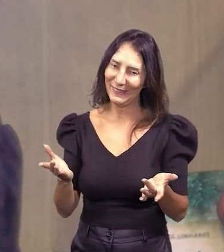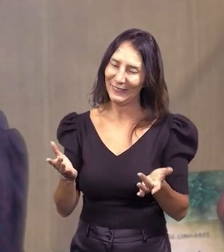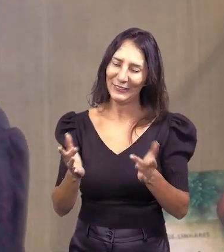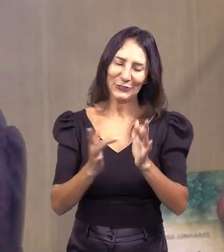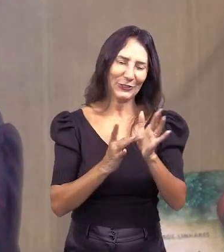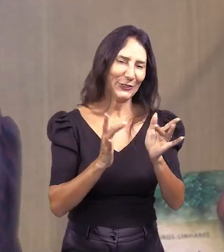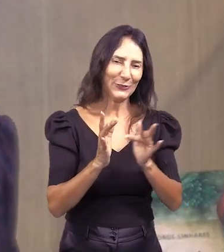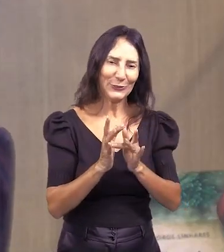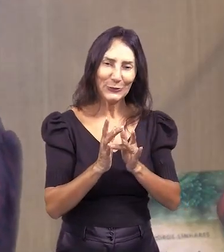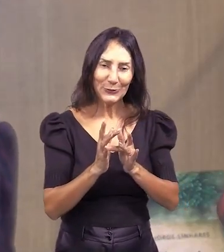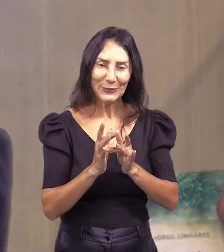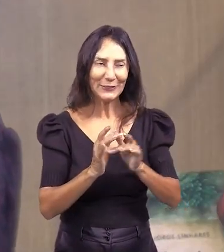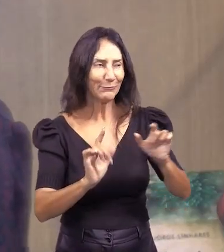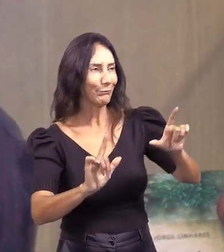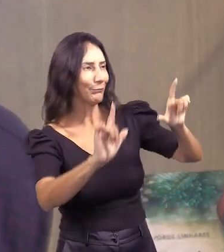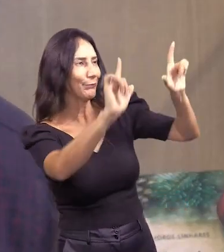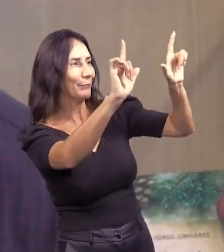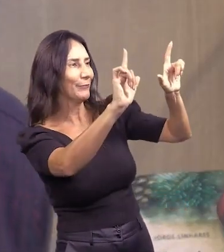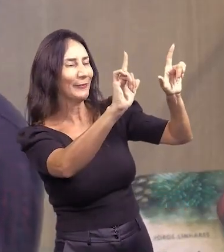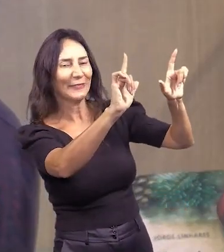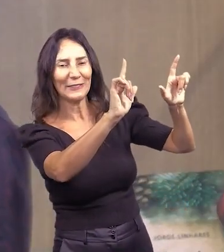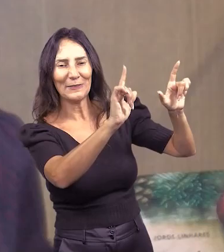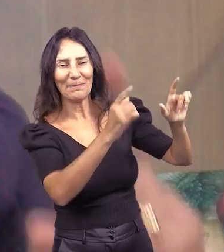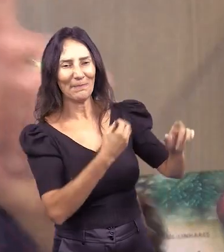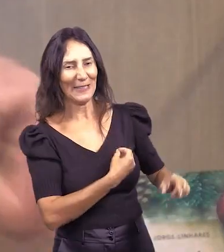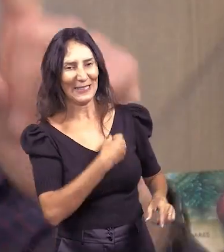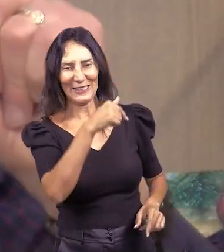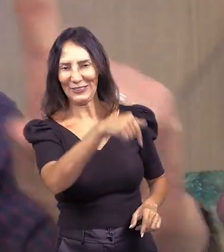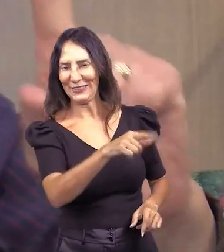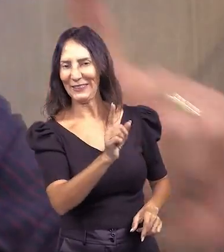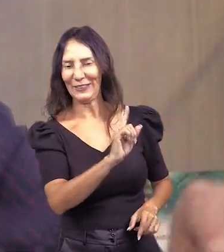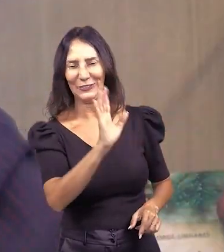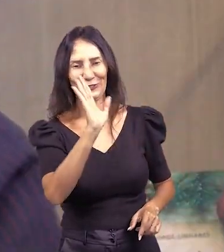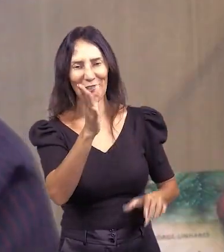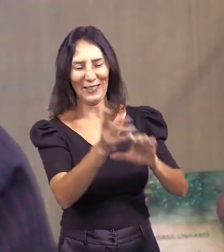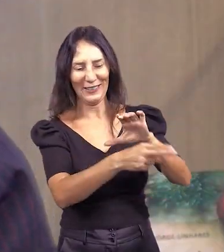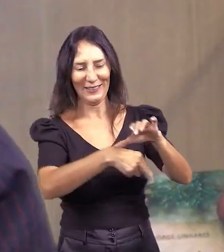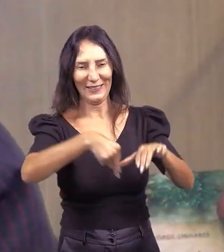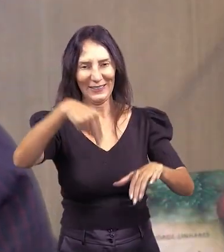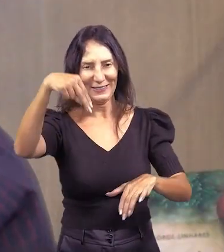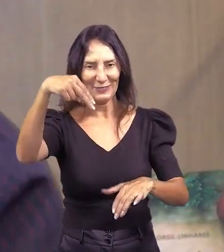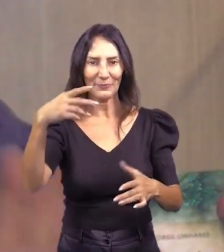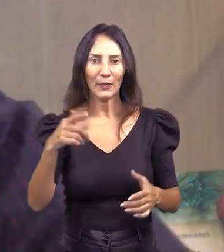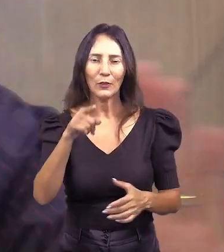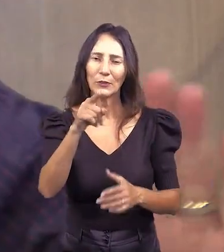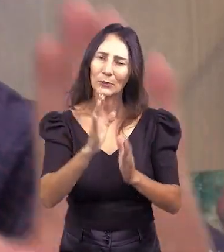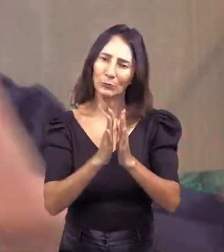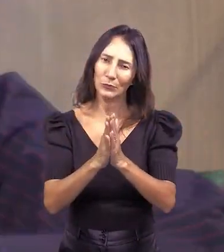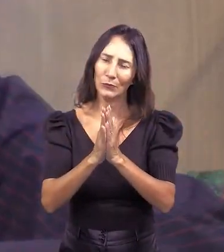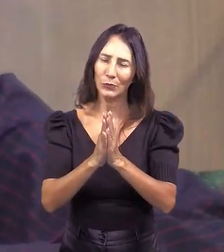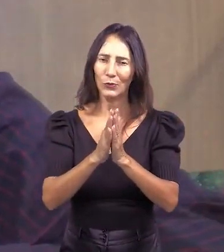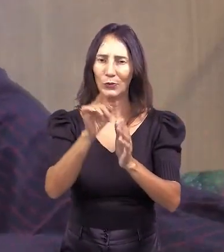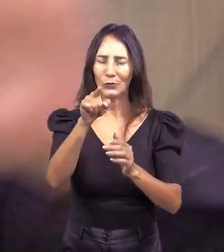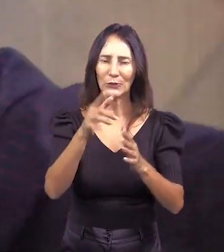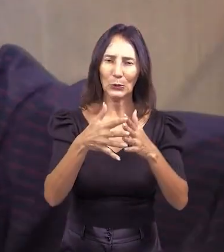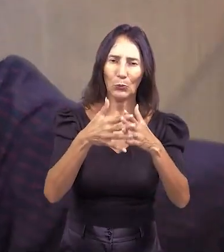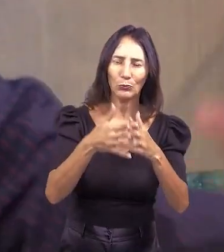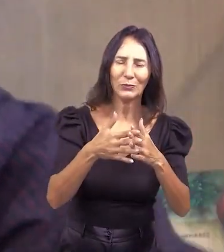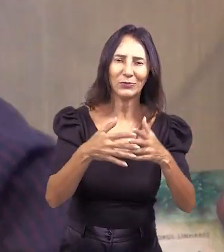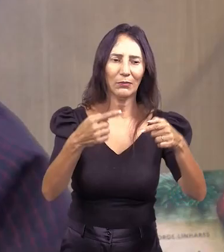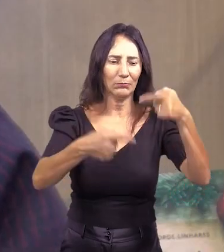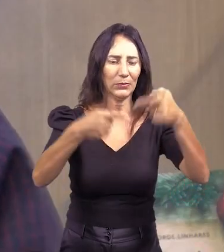está escrito, ele não está aqui, ele ressuscitou. Glória a Deus, não brigue, não